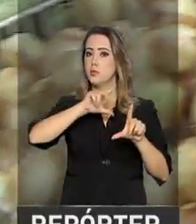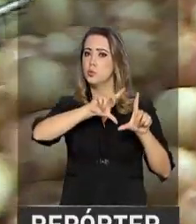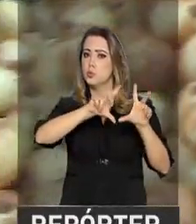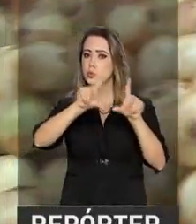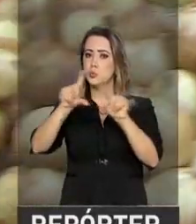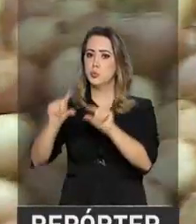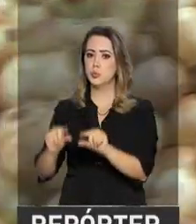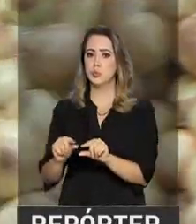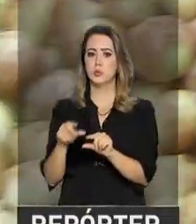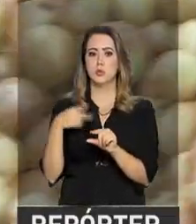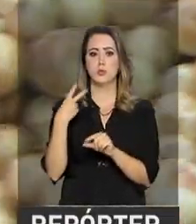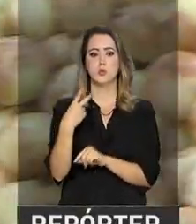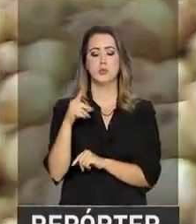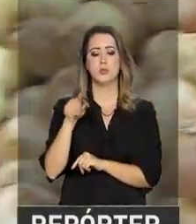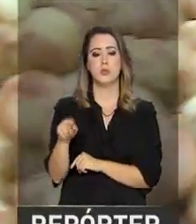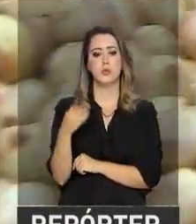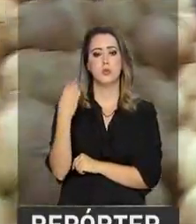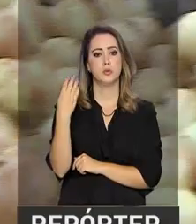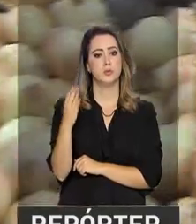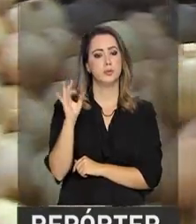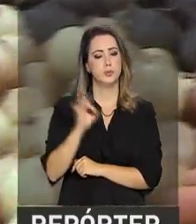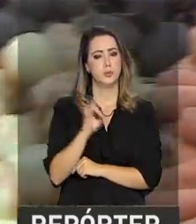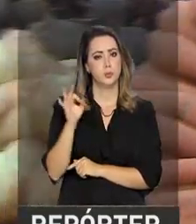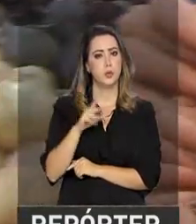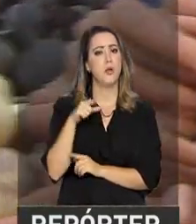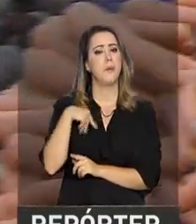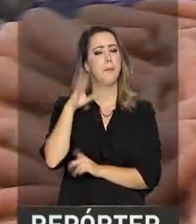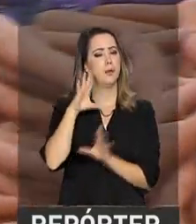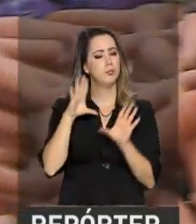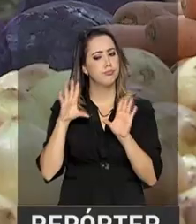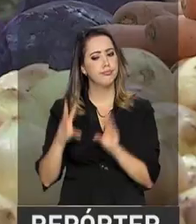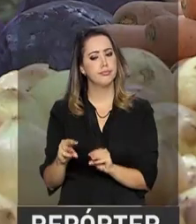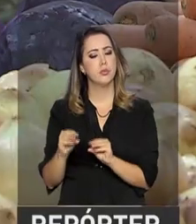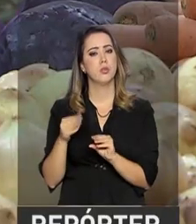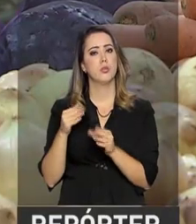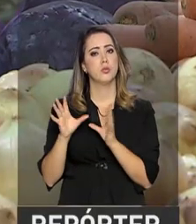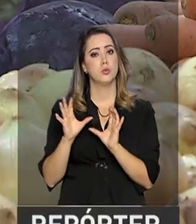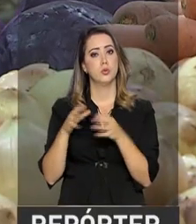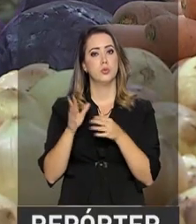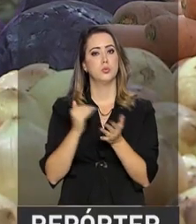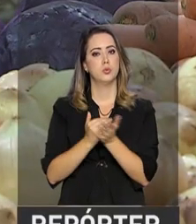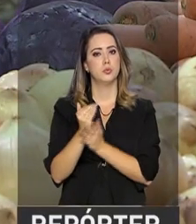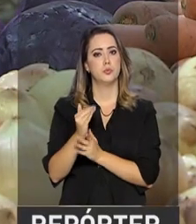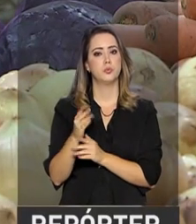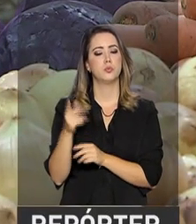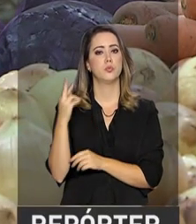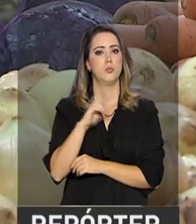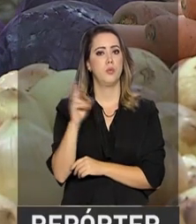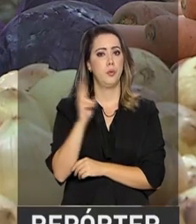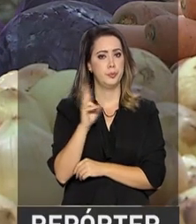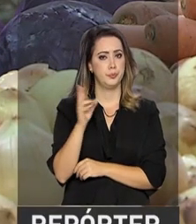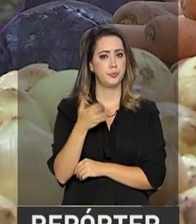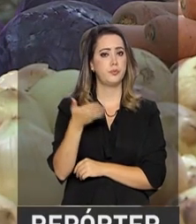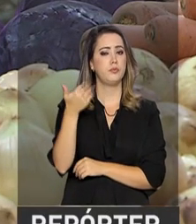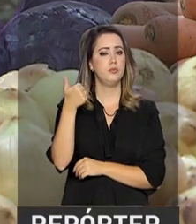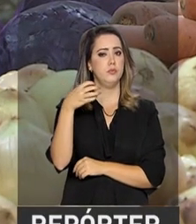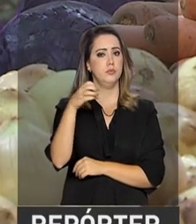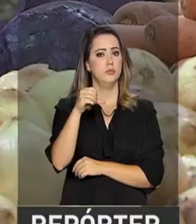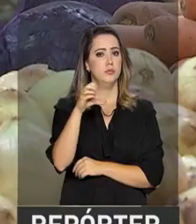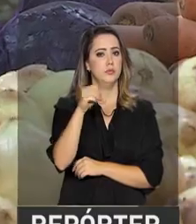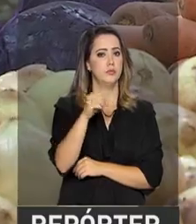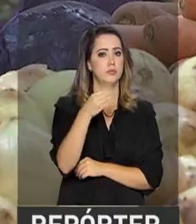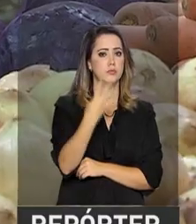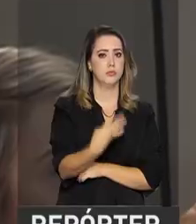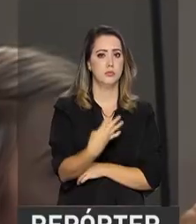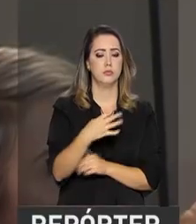em 2,4 por cento é a maior queda do setor desde a implementação do plano real em 1994